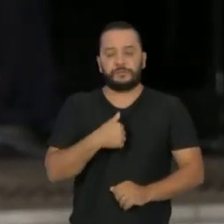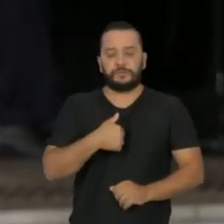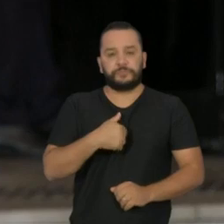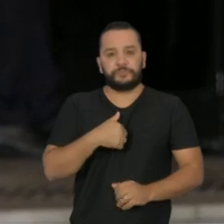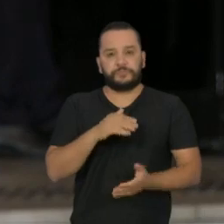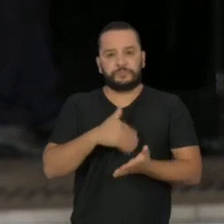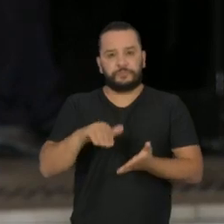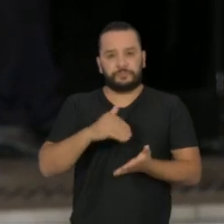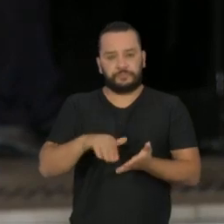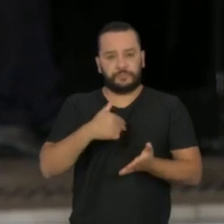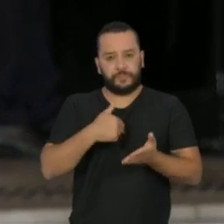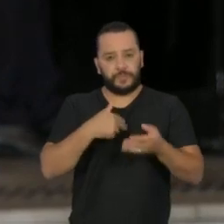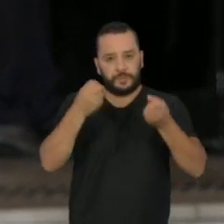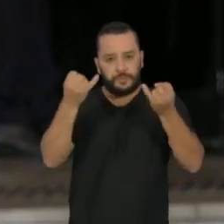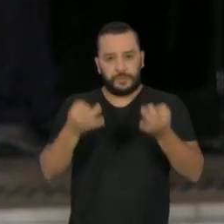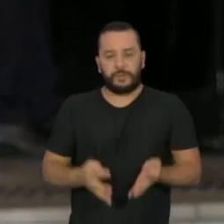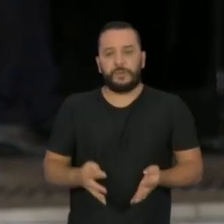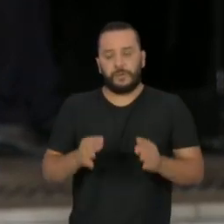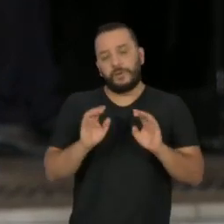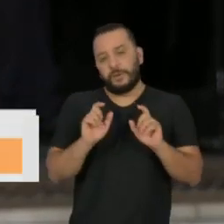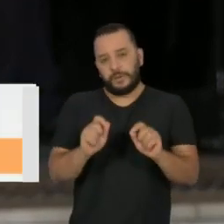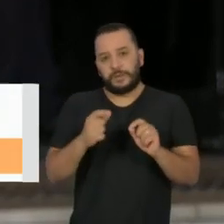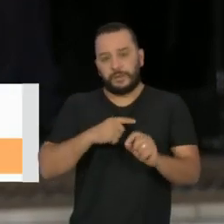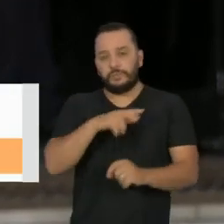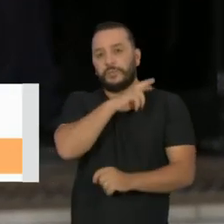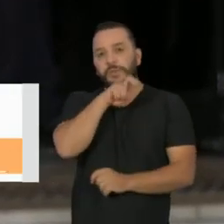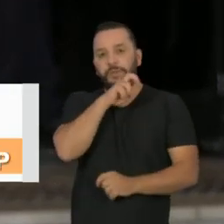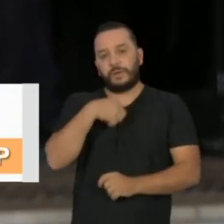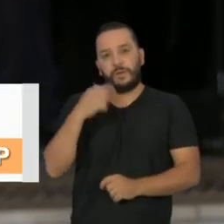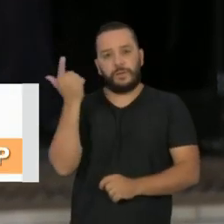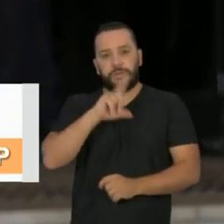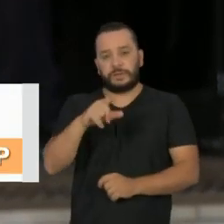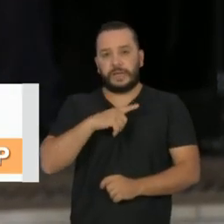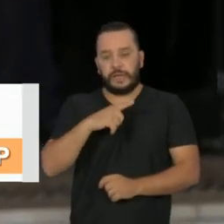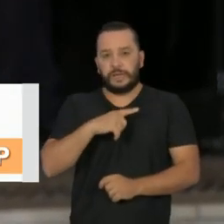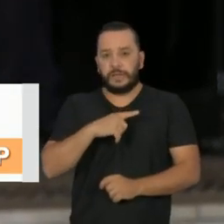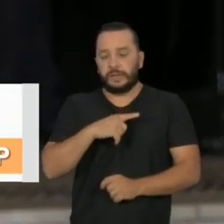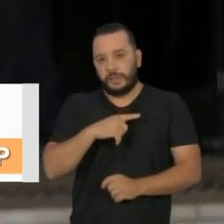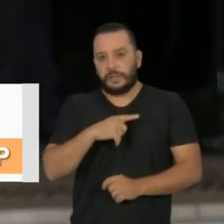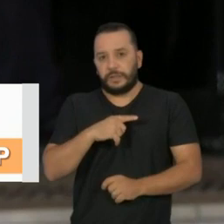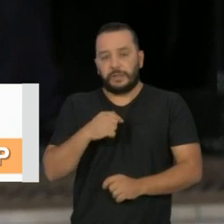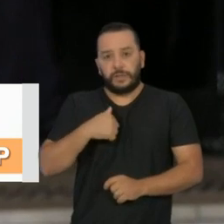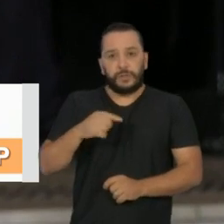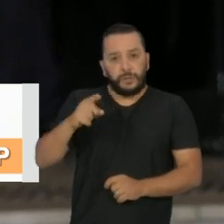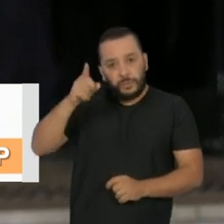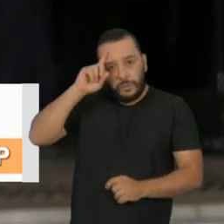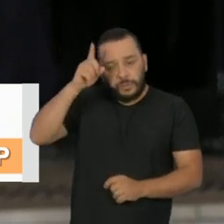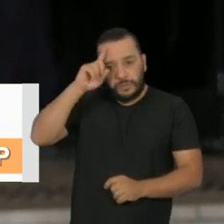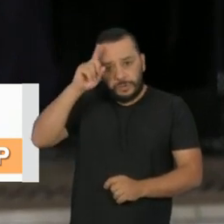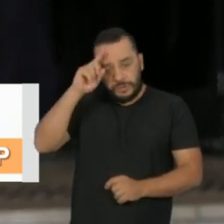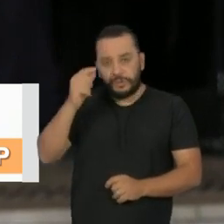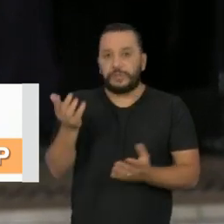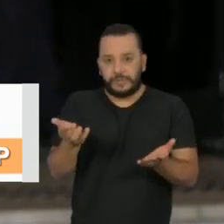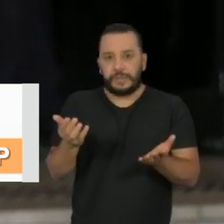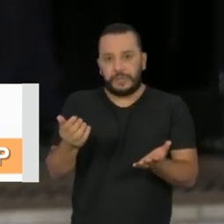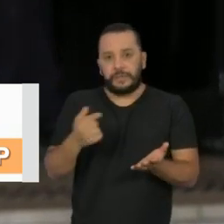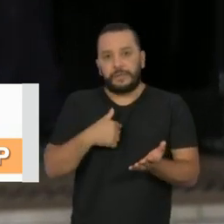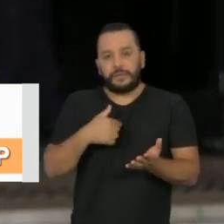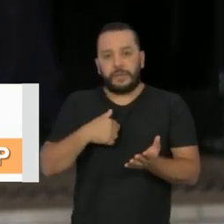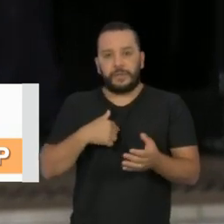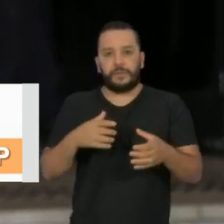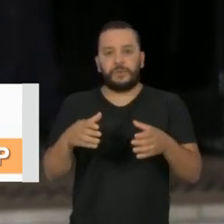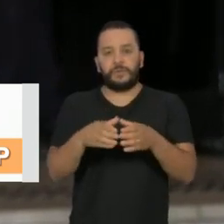que o Butantan, no segundo momento, ele vai conseguir fazer até 2.000 exames por dia, e nós estamos criando uma grande rede